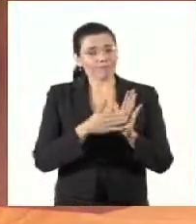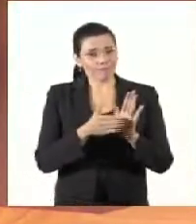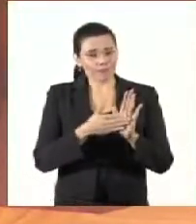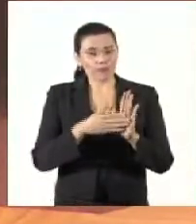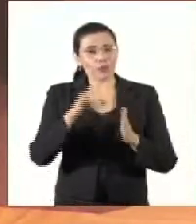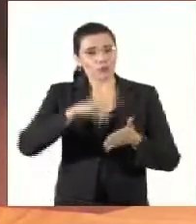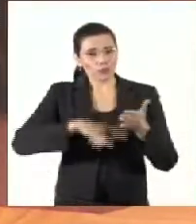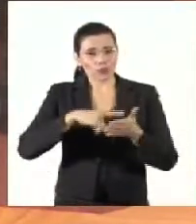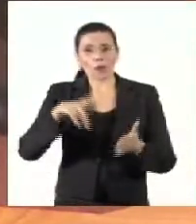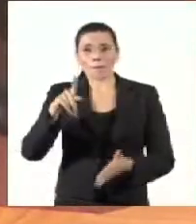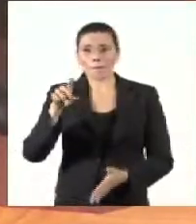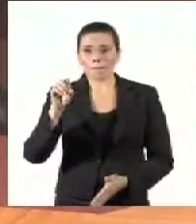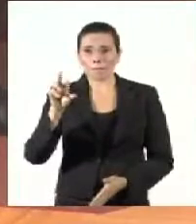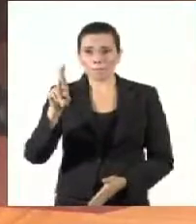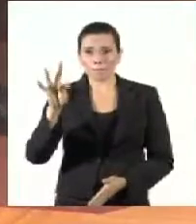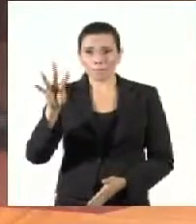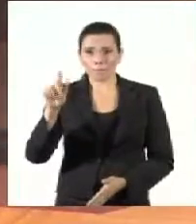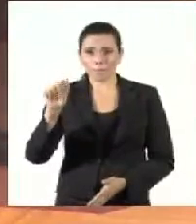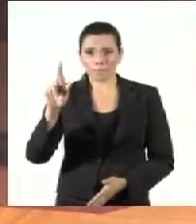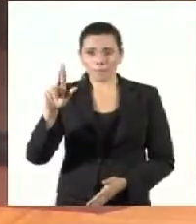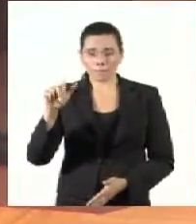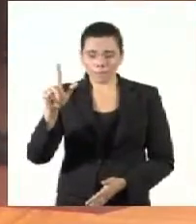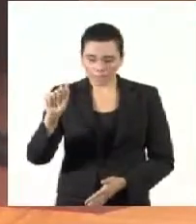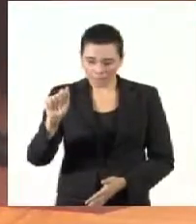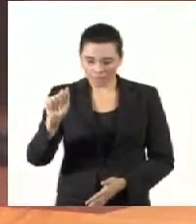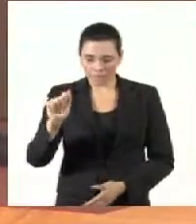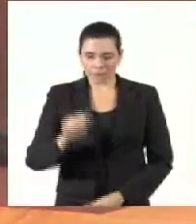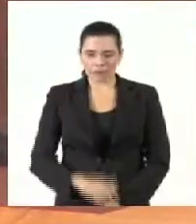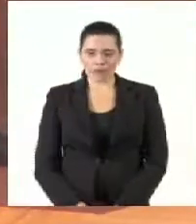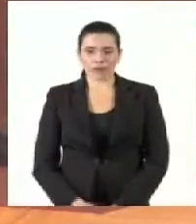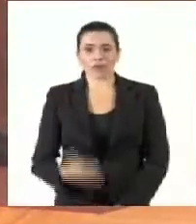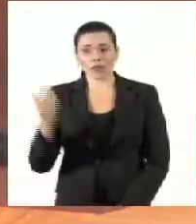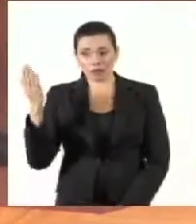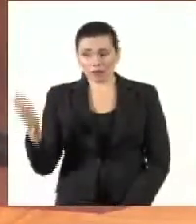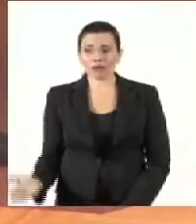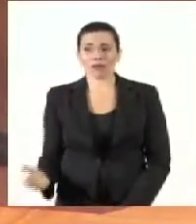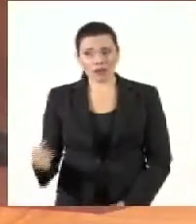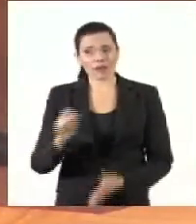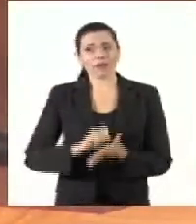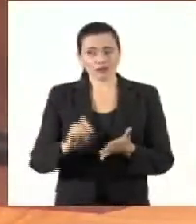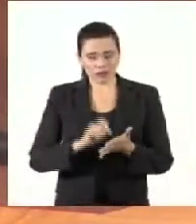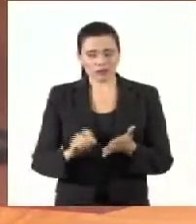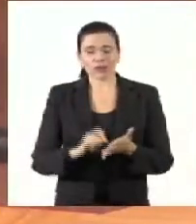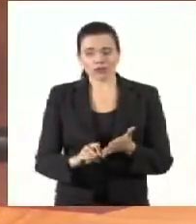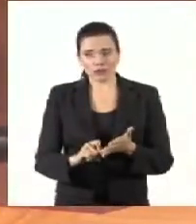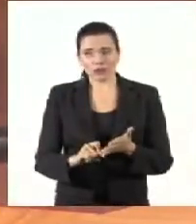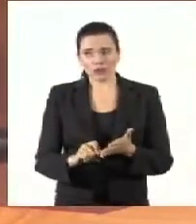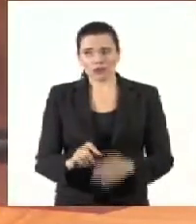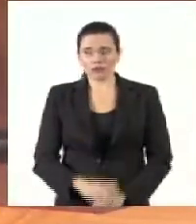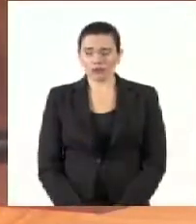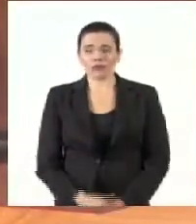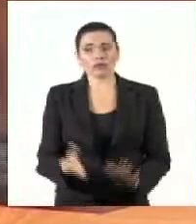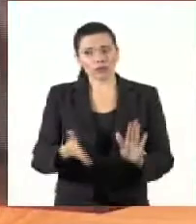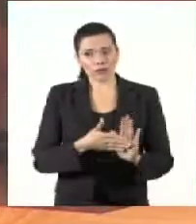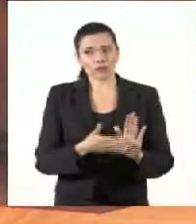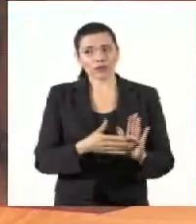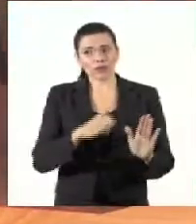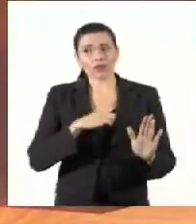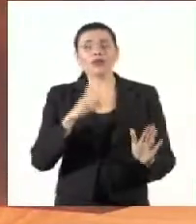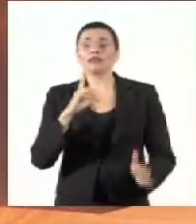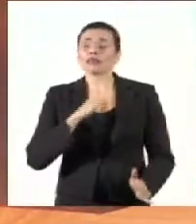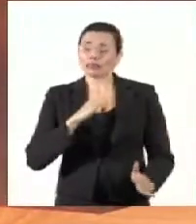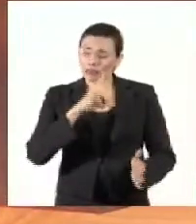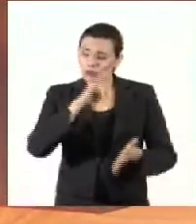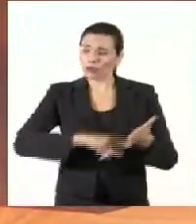Ele. E ele deu uma nota negando tudo isso. Eu estou repetindo 10 vezes para que as